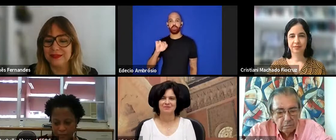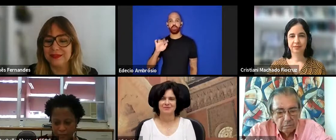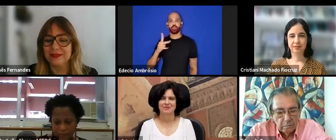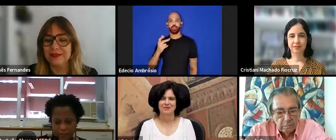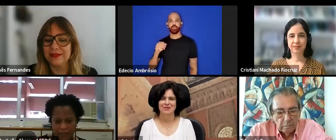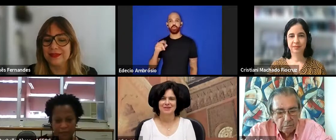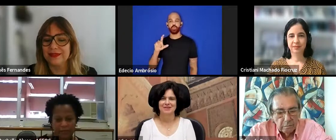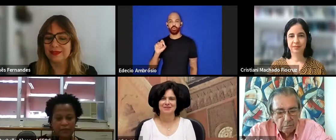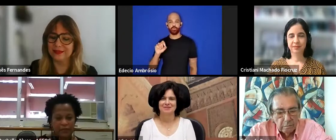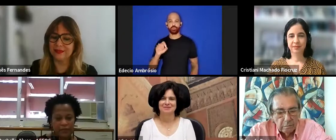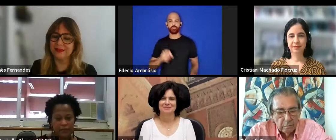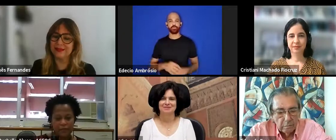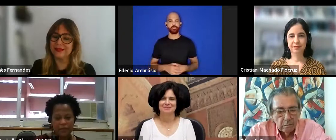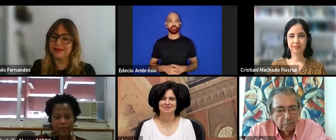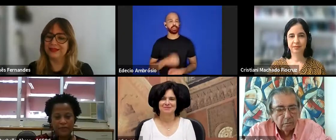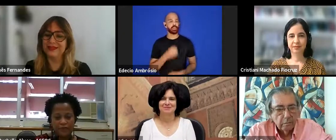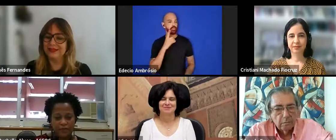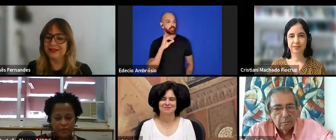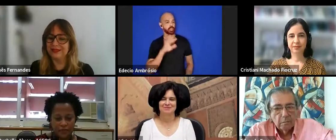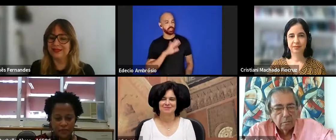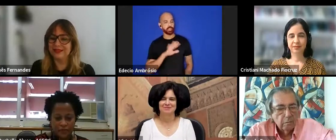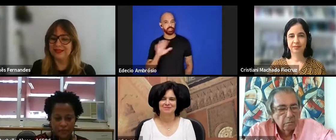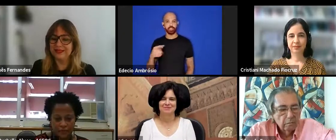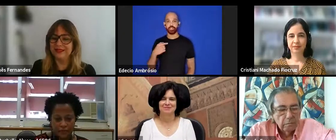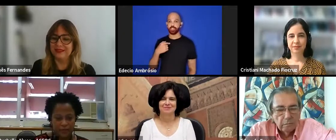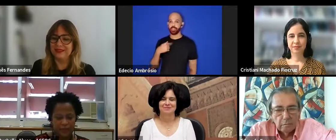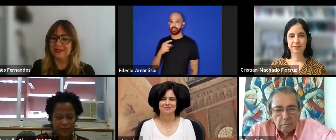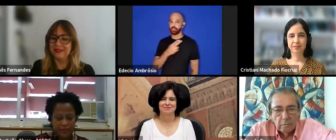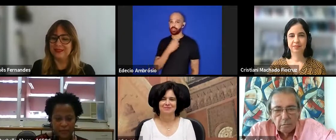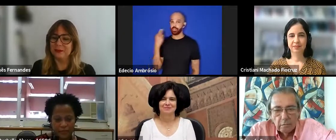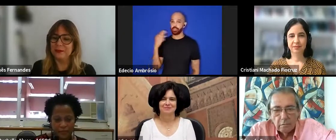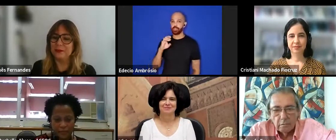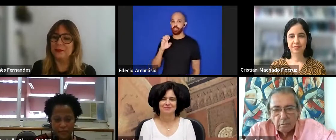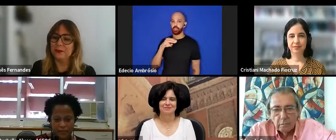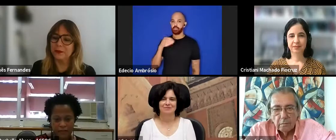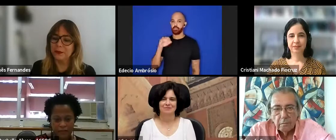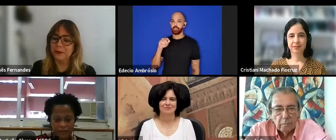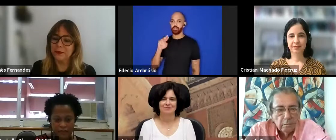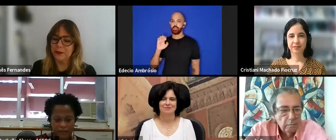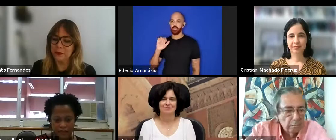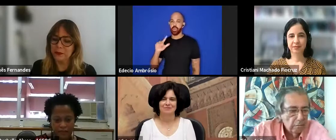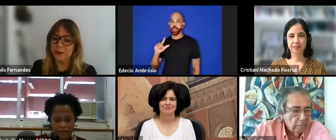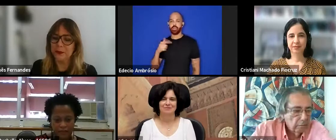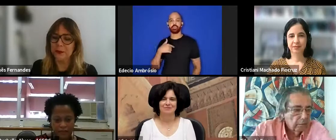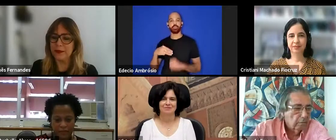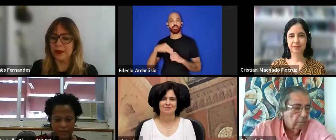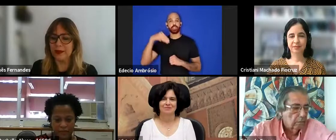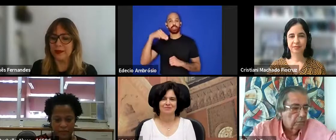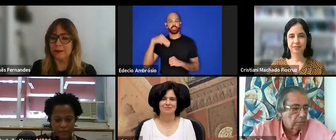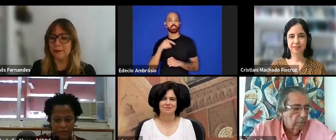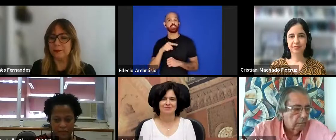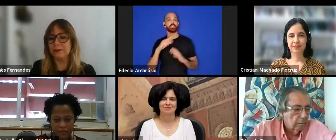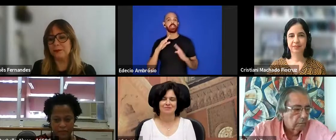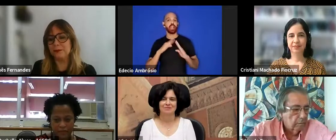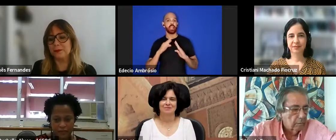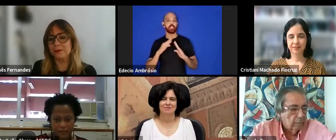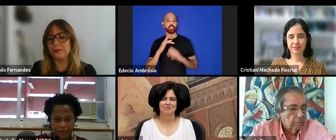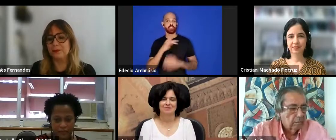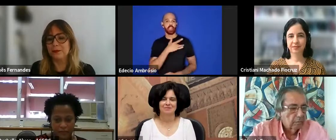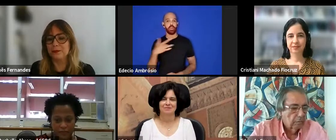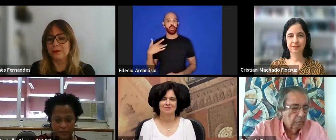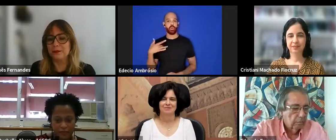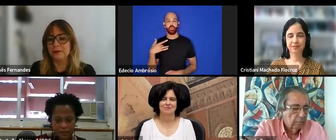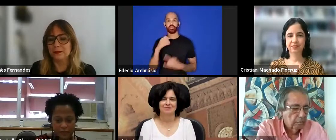dia, me chamo Emanuel, sou mestrando em História das Ciências e da Saúde da Casa de Oswaldo Cruz. Gostaria de